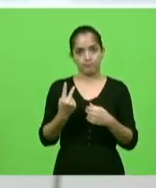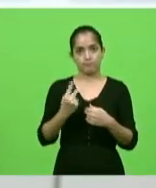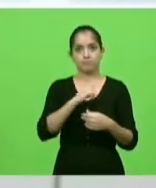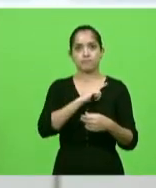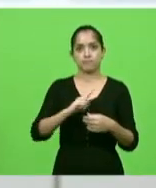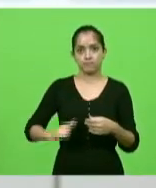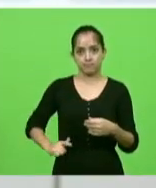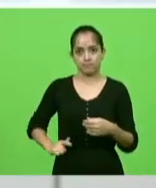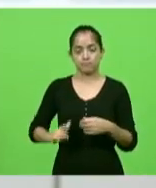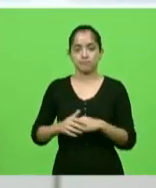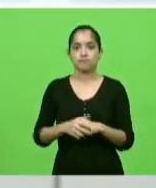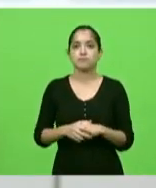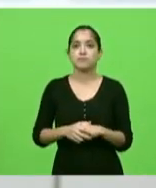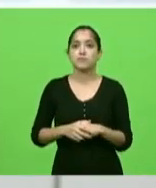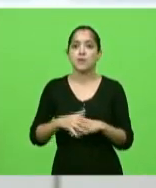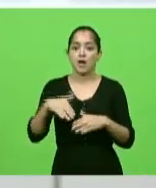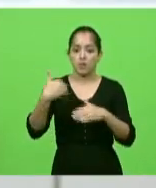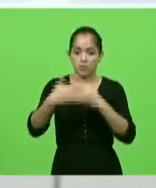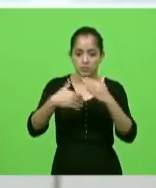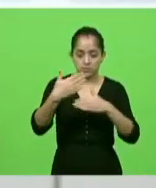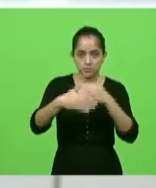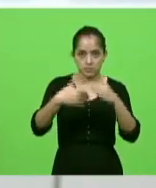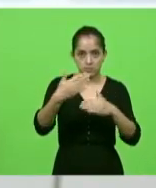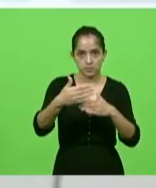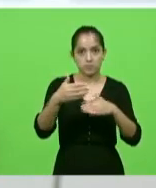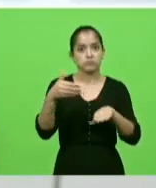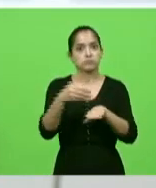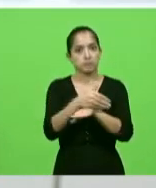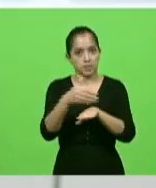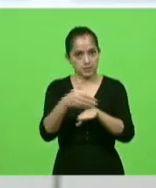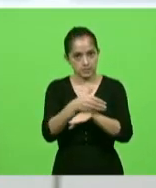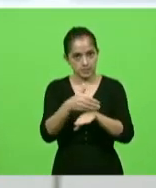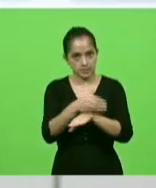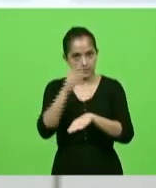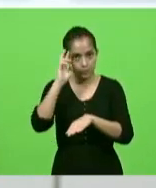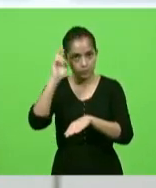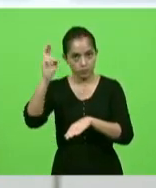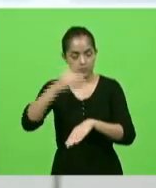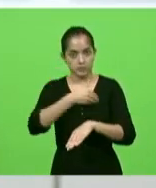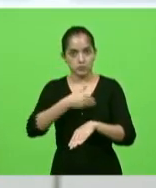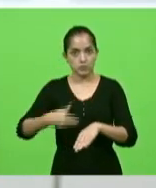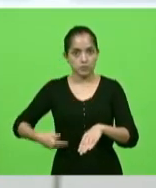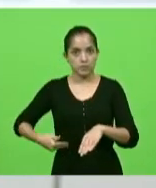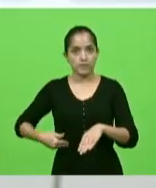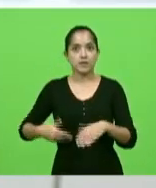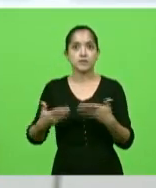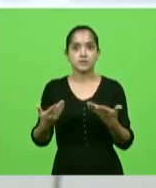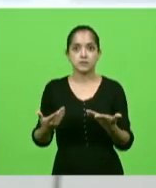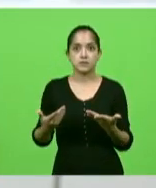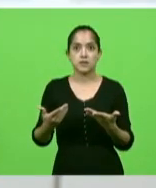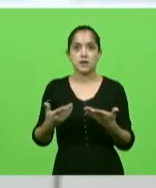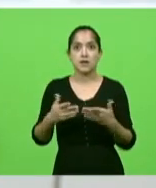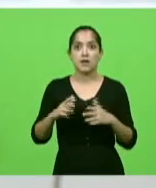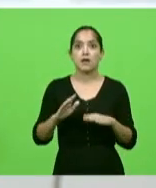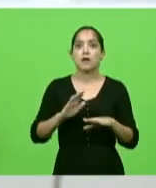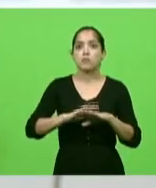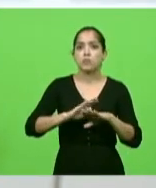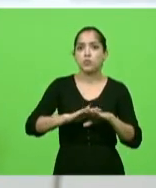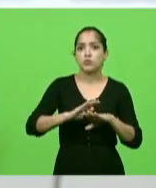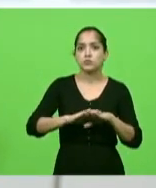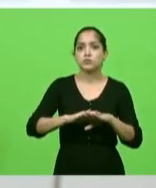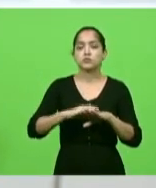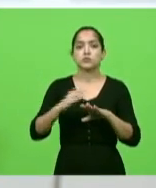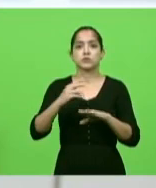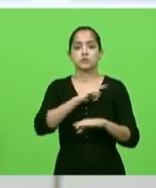fora Tais depoimentos sinalizando a participação do chefe do Governo na transação a postura do governador assumido em